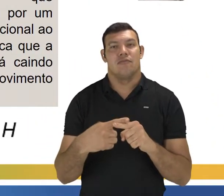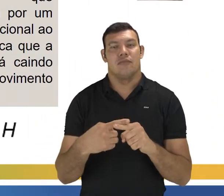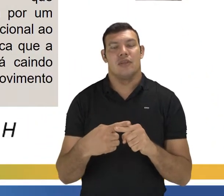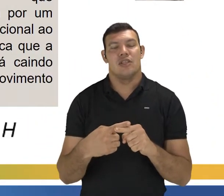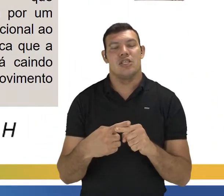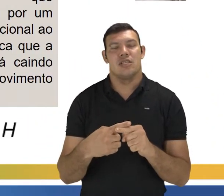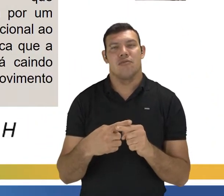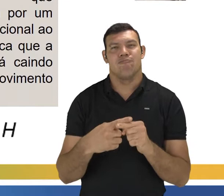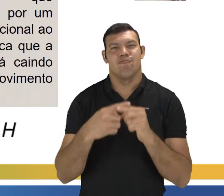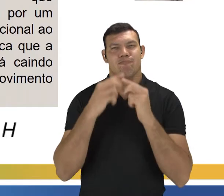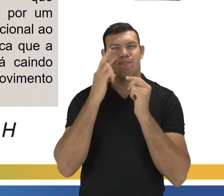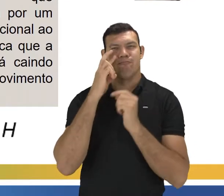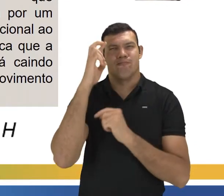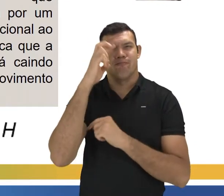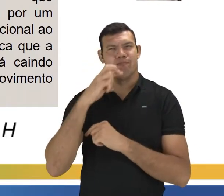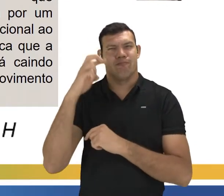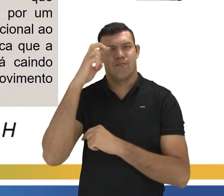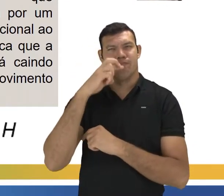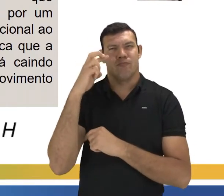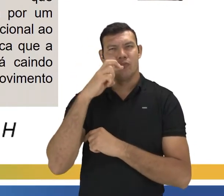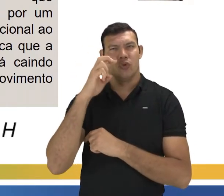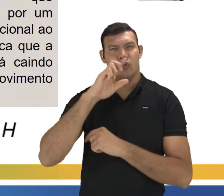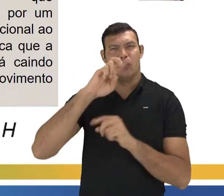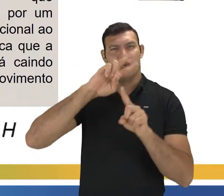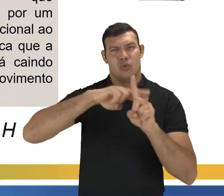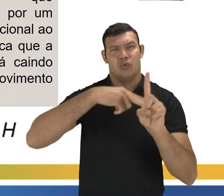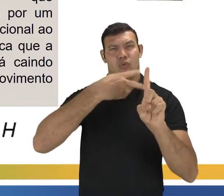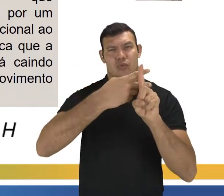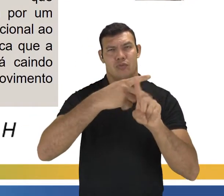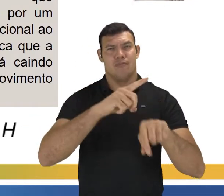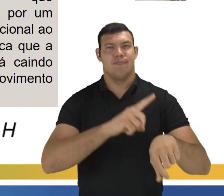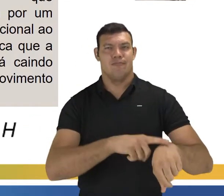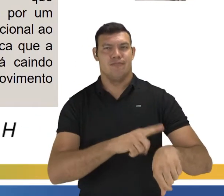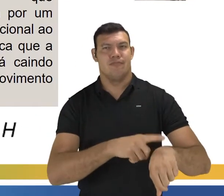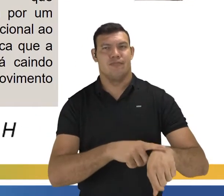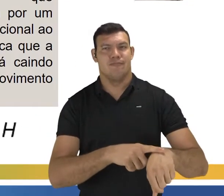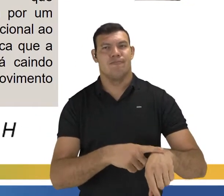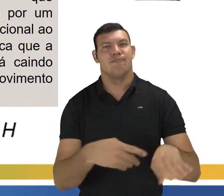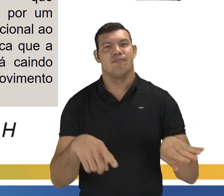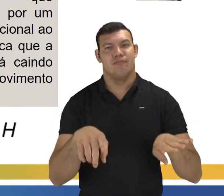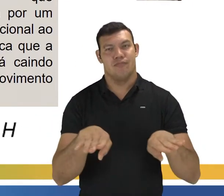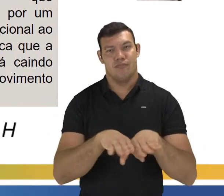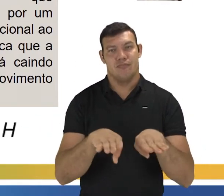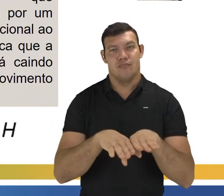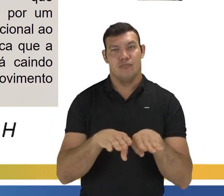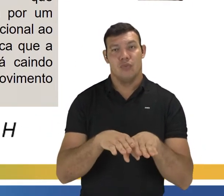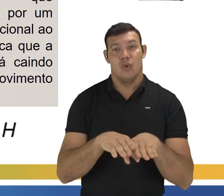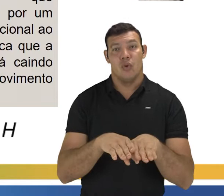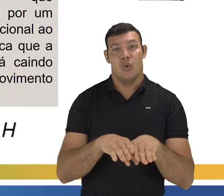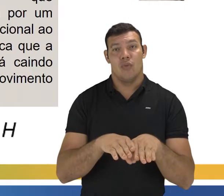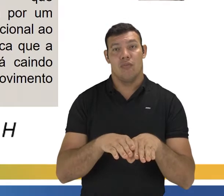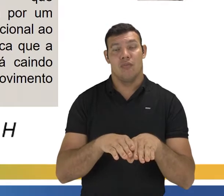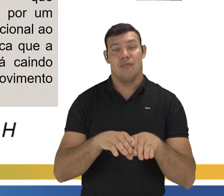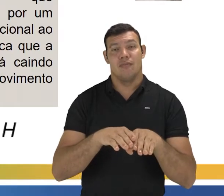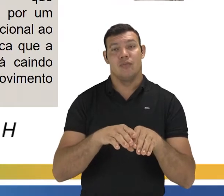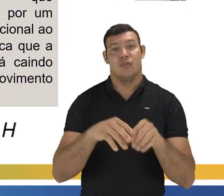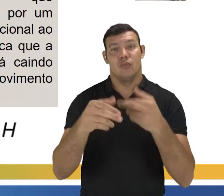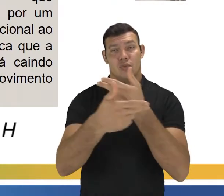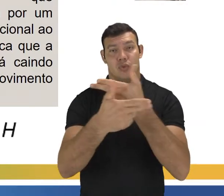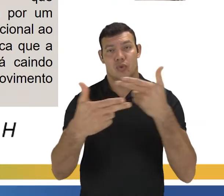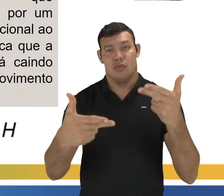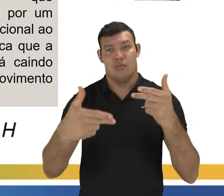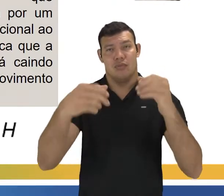horizontal certo percorrida por um corpo em queda livre é proporcional ao quadrado do tempo isso